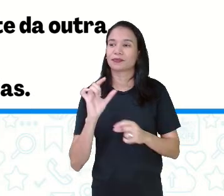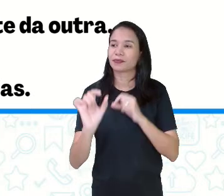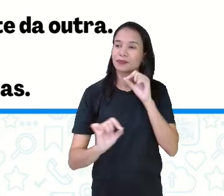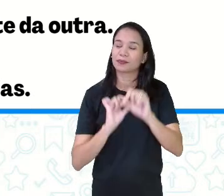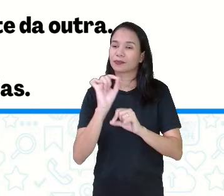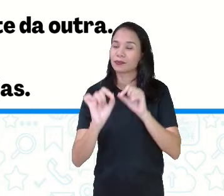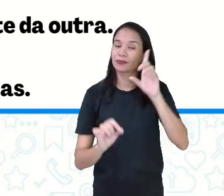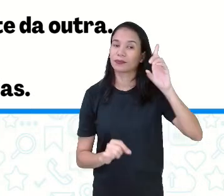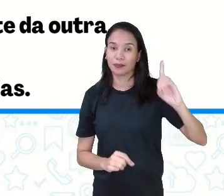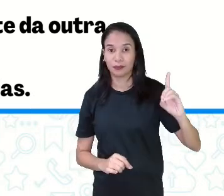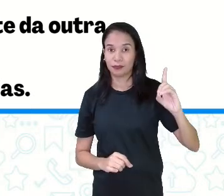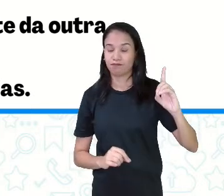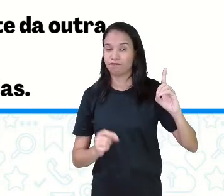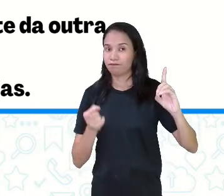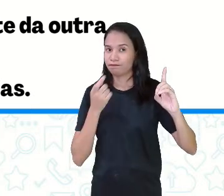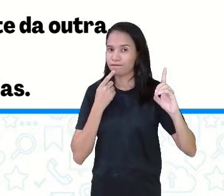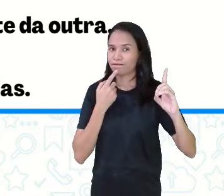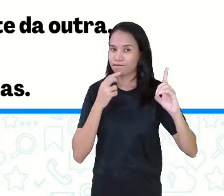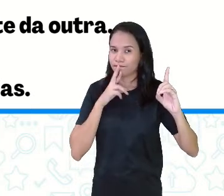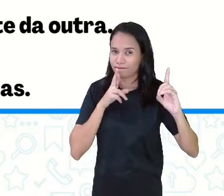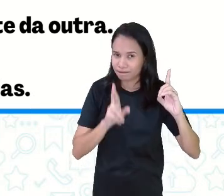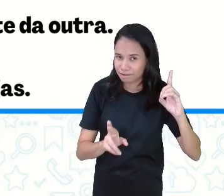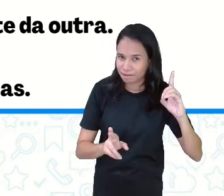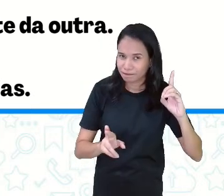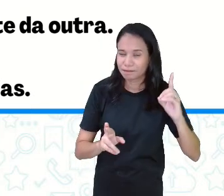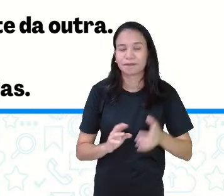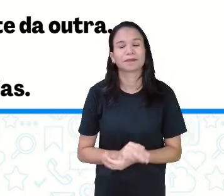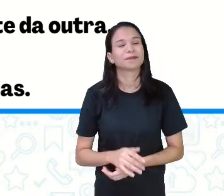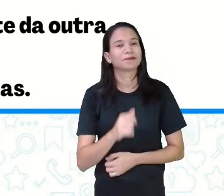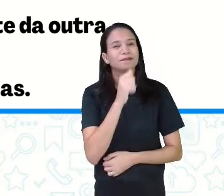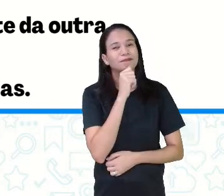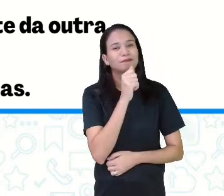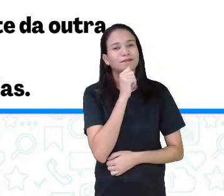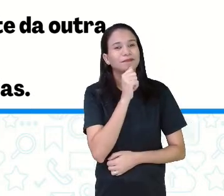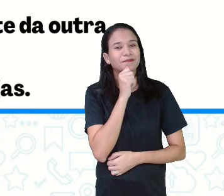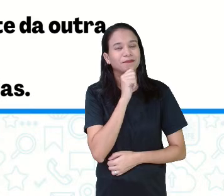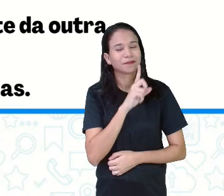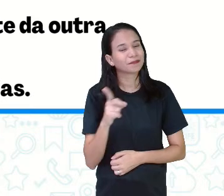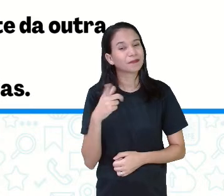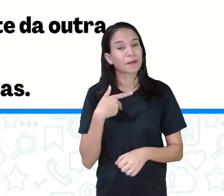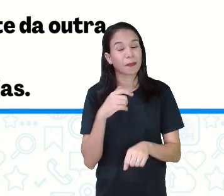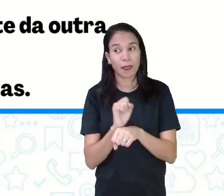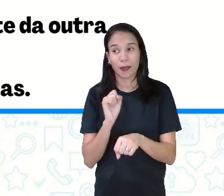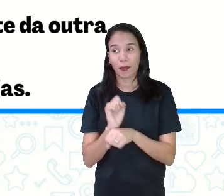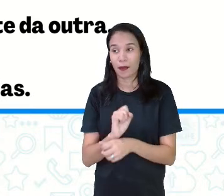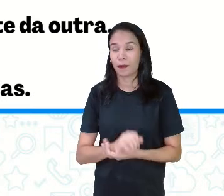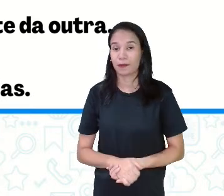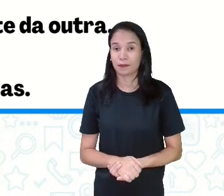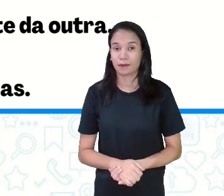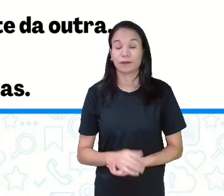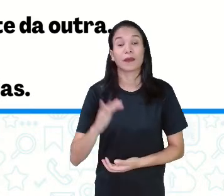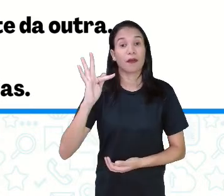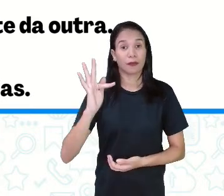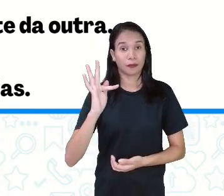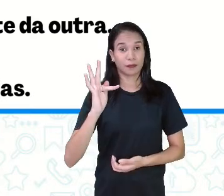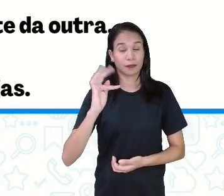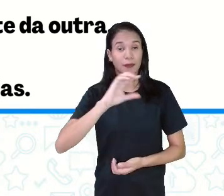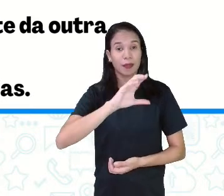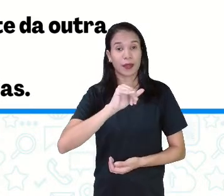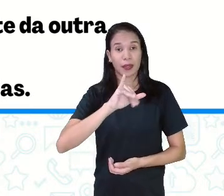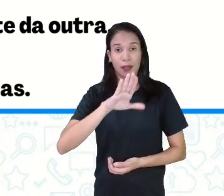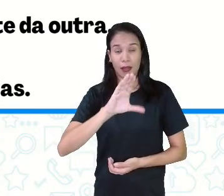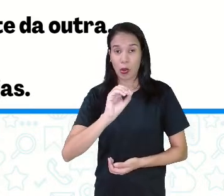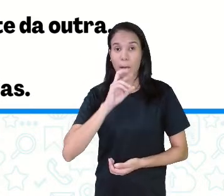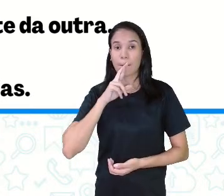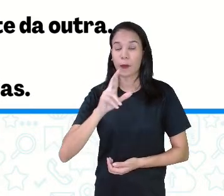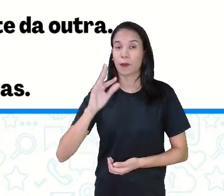a letra D. Será que alguém respondeu, Márcia? Ainda não, estou aguardando. Então, vamos lá. É F. O Caio colocou que